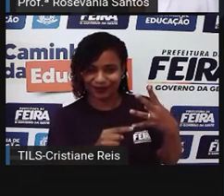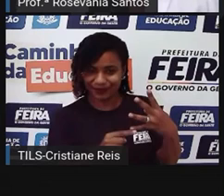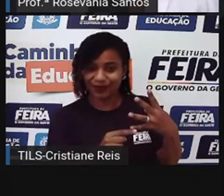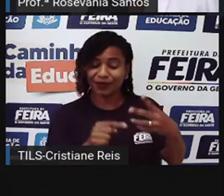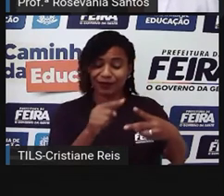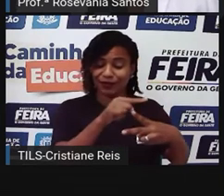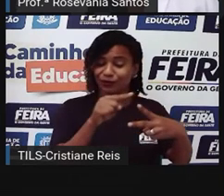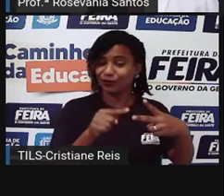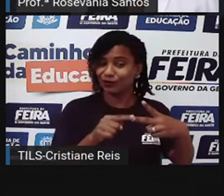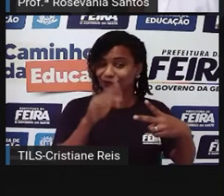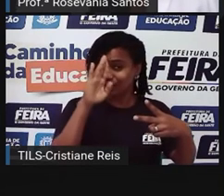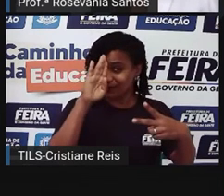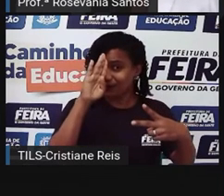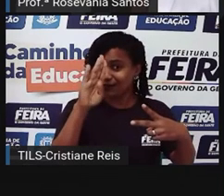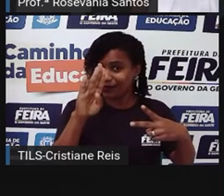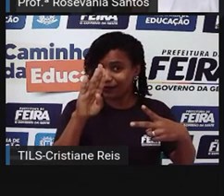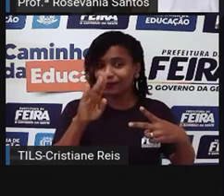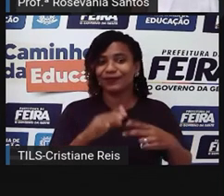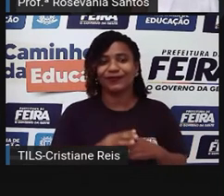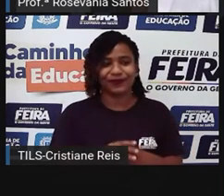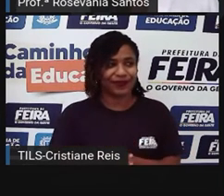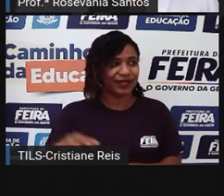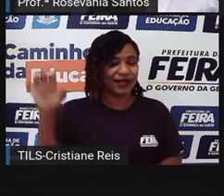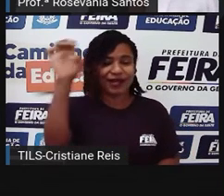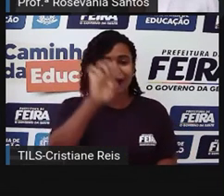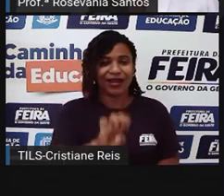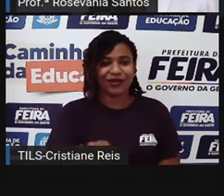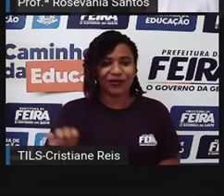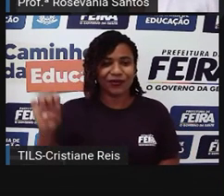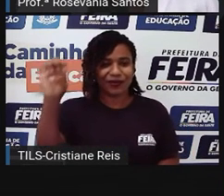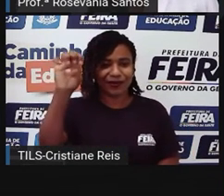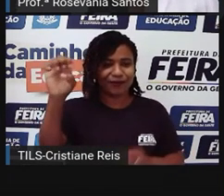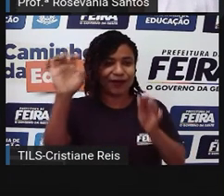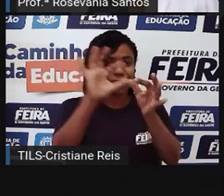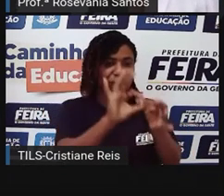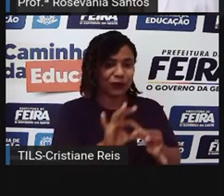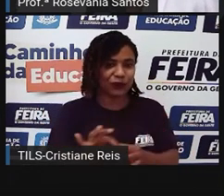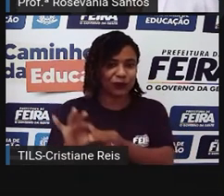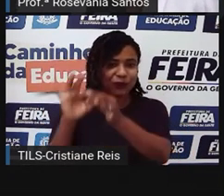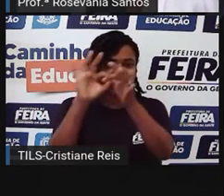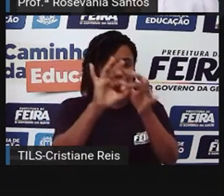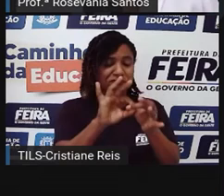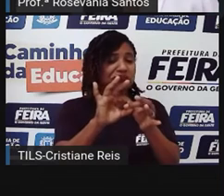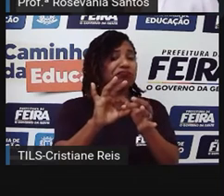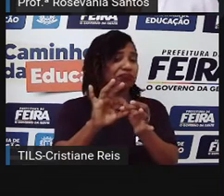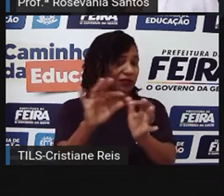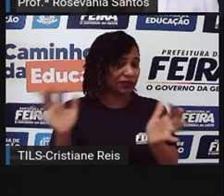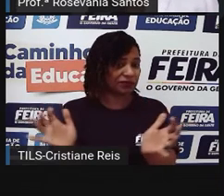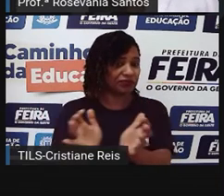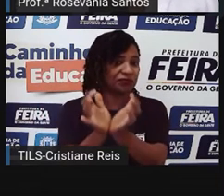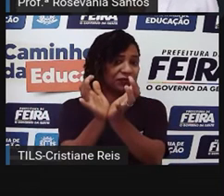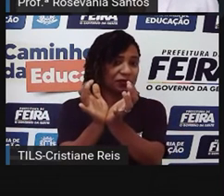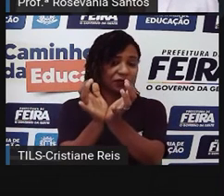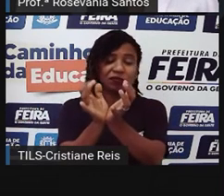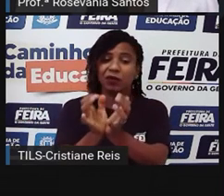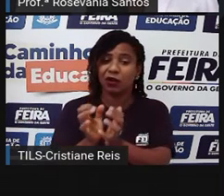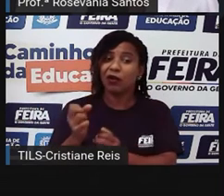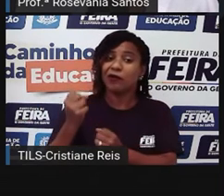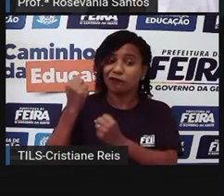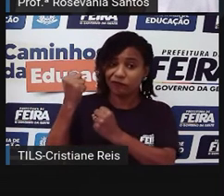a União Europeia, que é, diga-se de passagem, um dos blocos mais bem-sucedidos que existem no mundo, né?